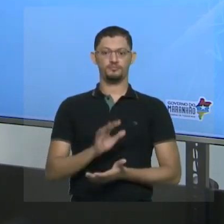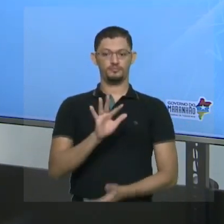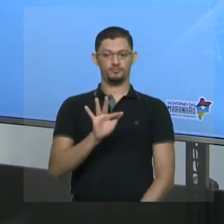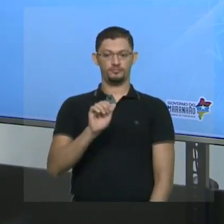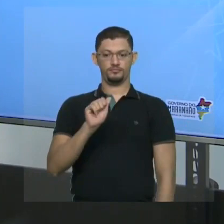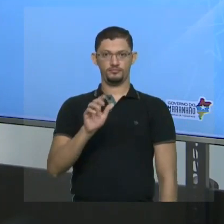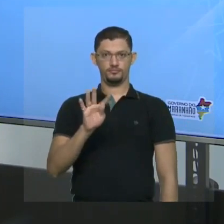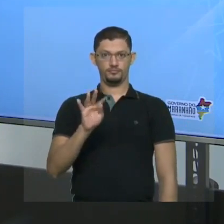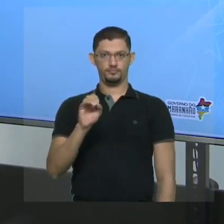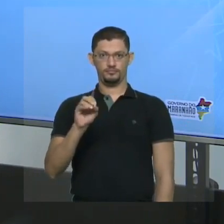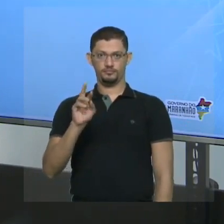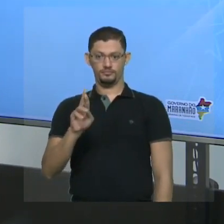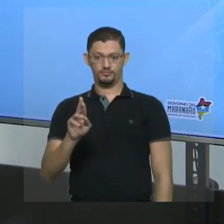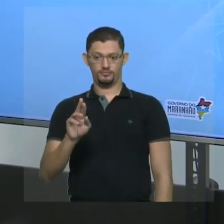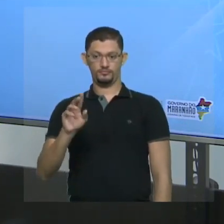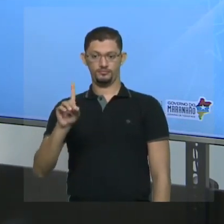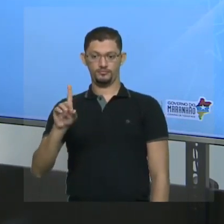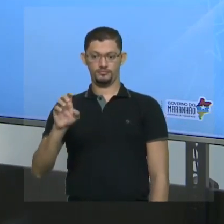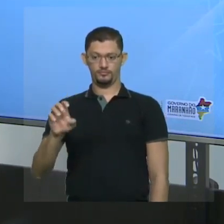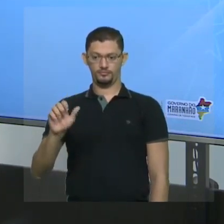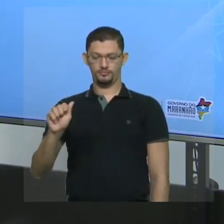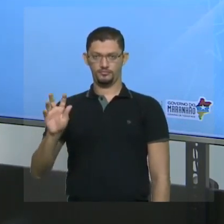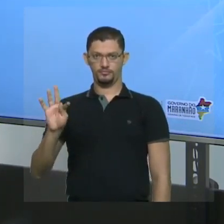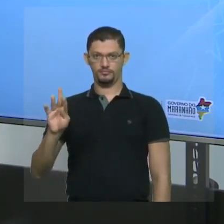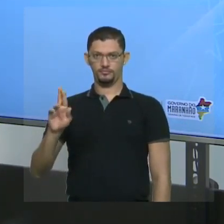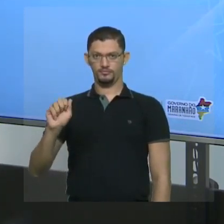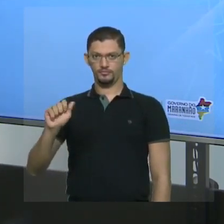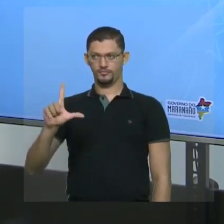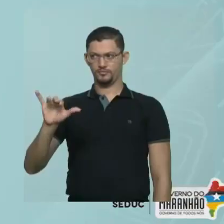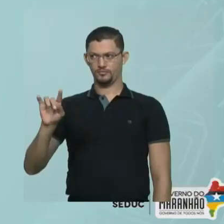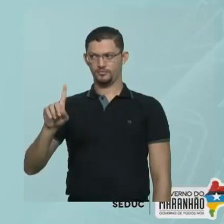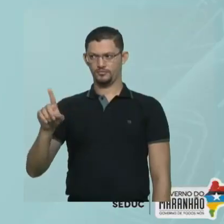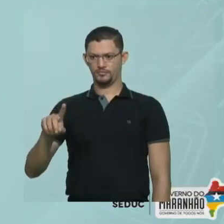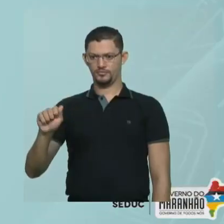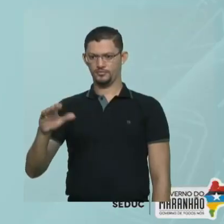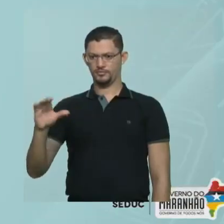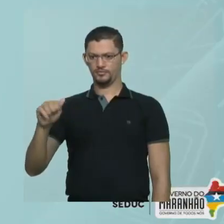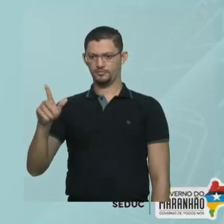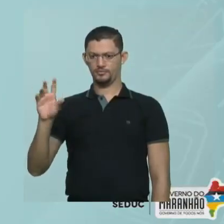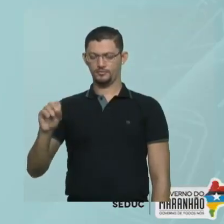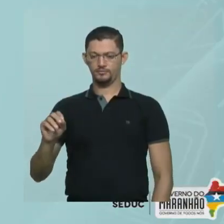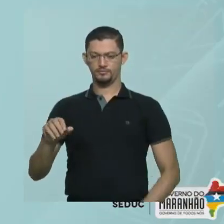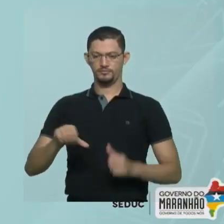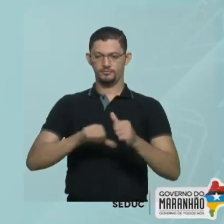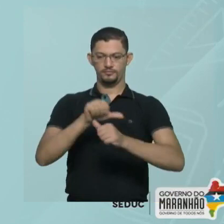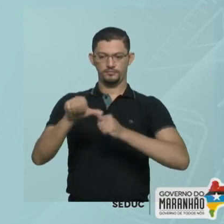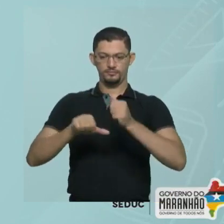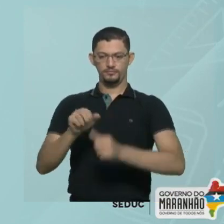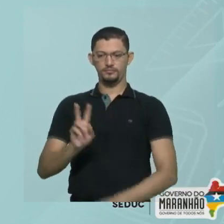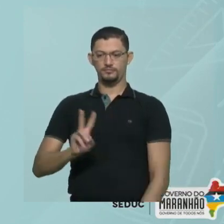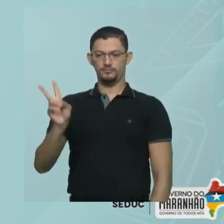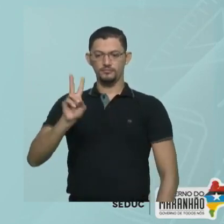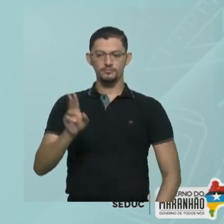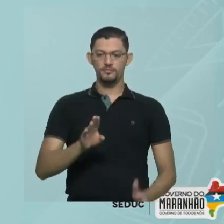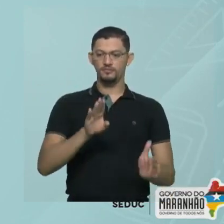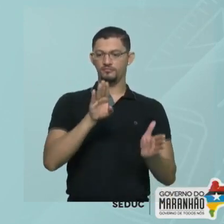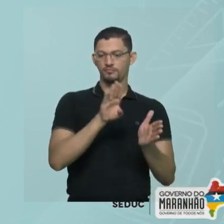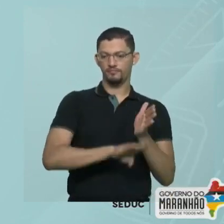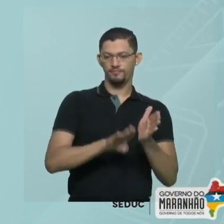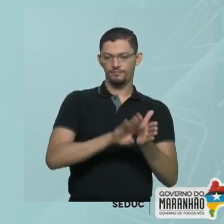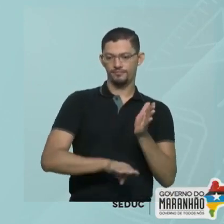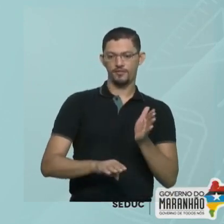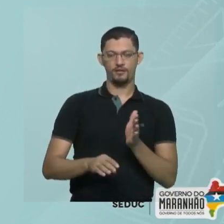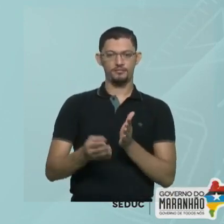de atualização. Então, sempre que eu quiser atualizar o meu valor, seja com um acréscimo ou com um desconto, eu